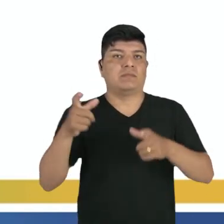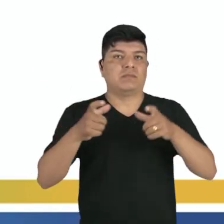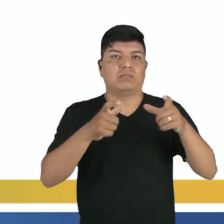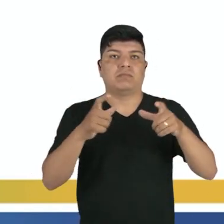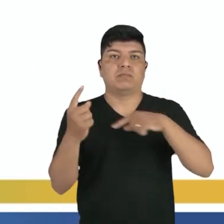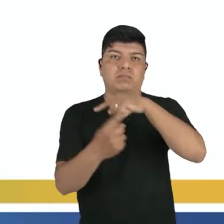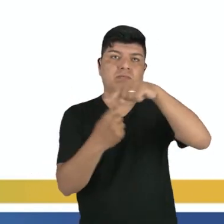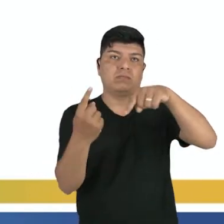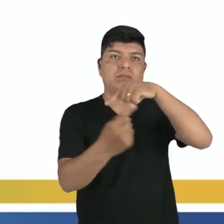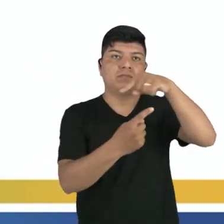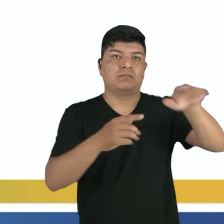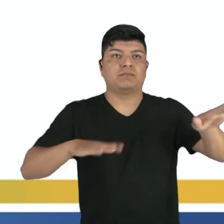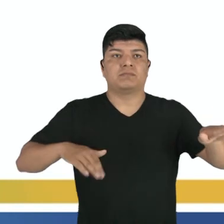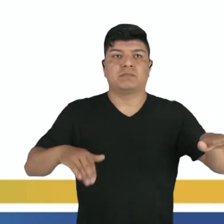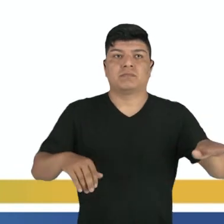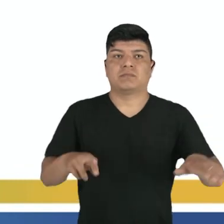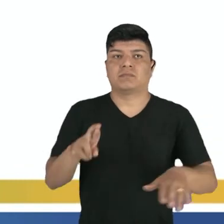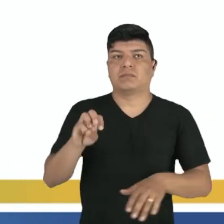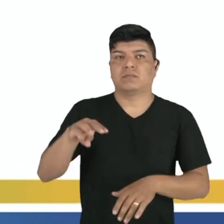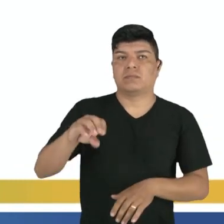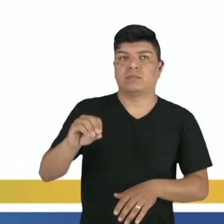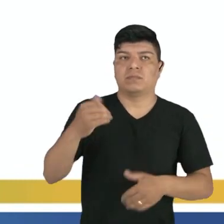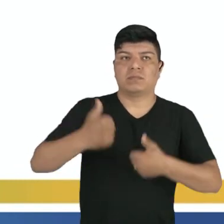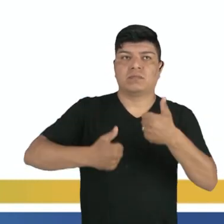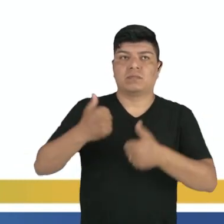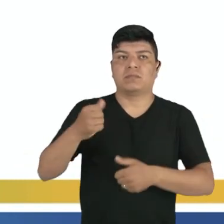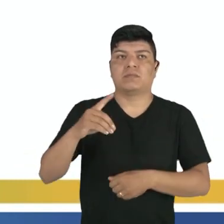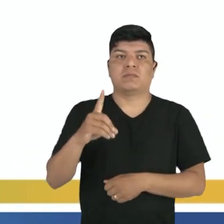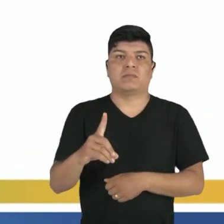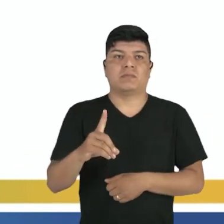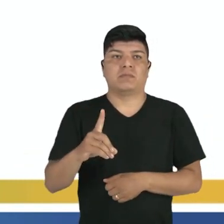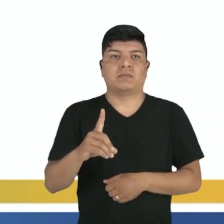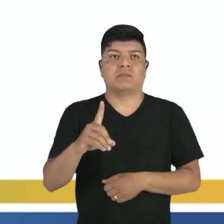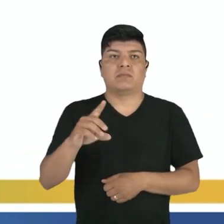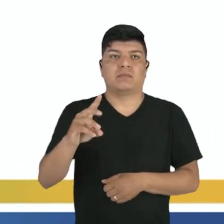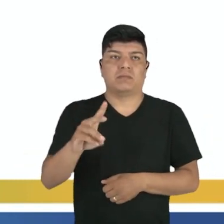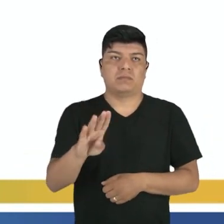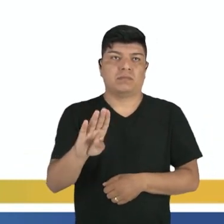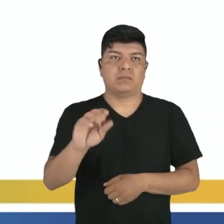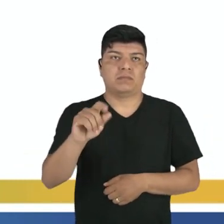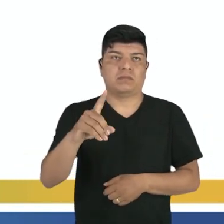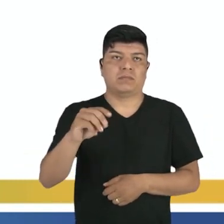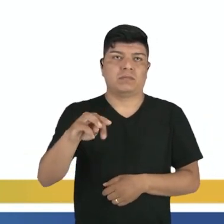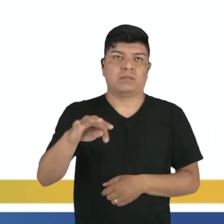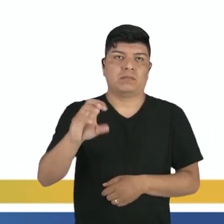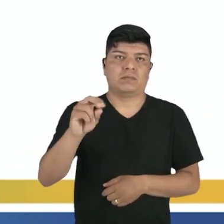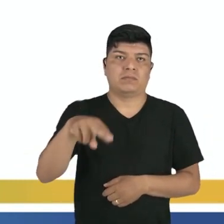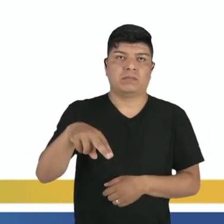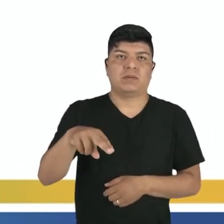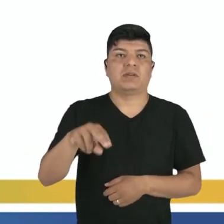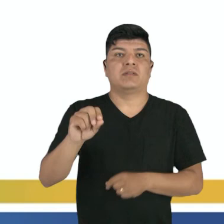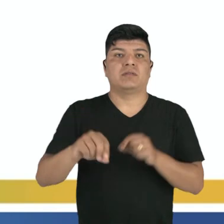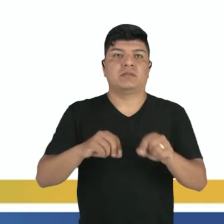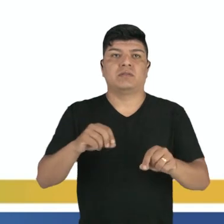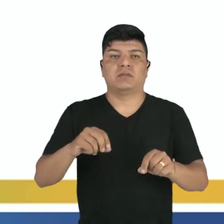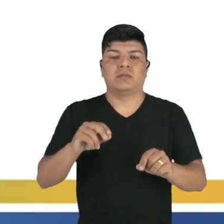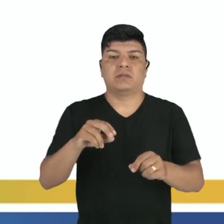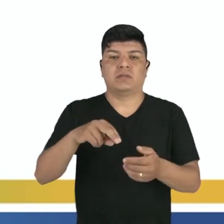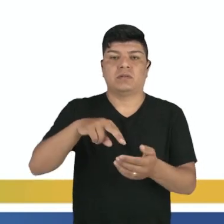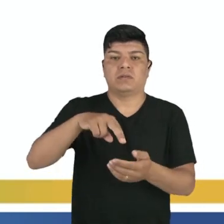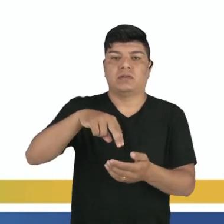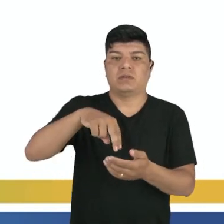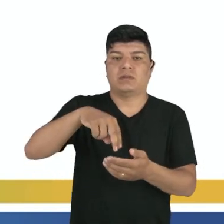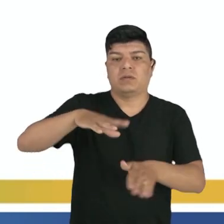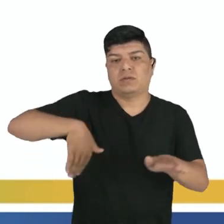Remo futebol de badminton e nado sincronizado ou e salto em distância e basquetebol